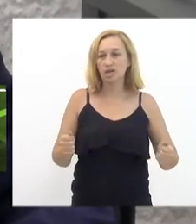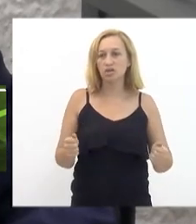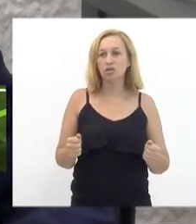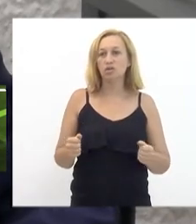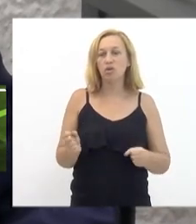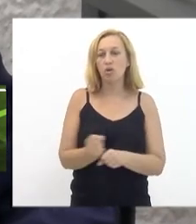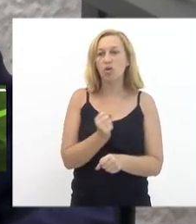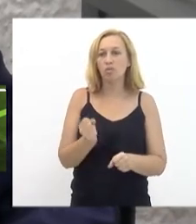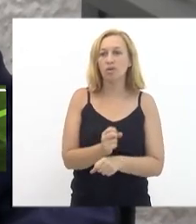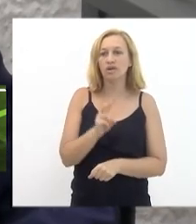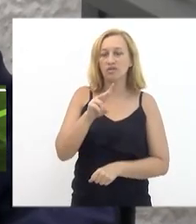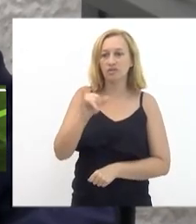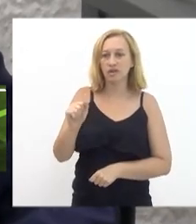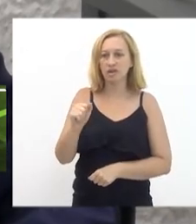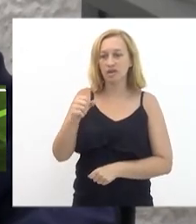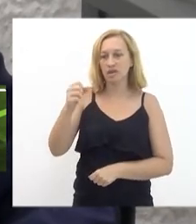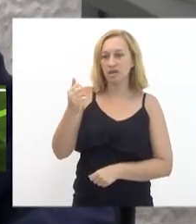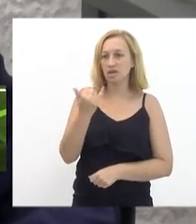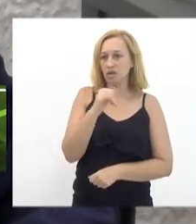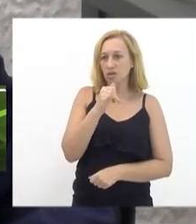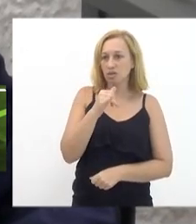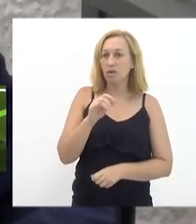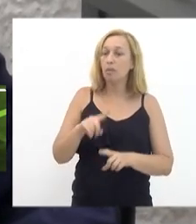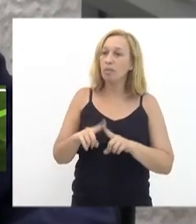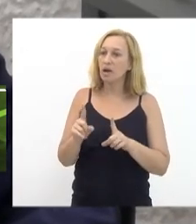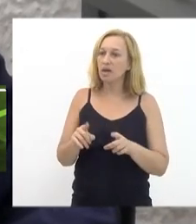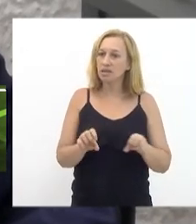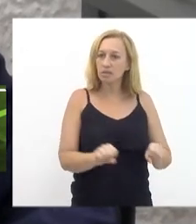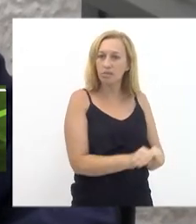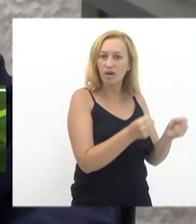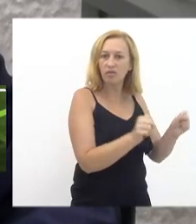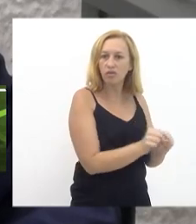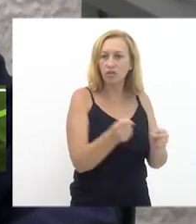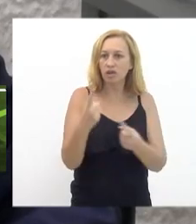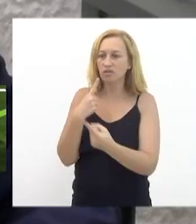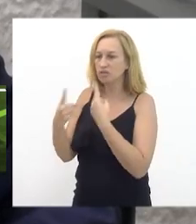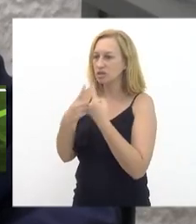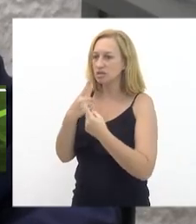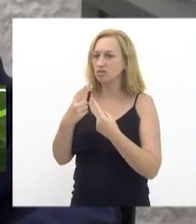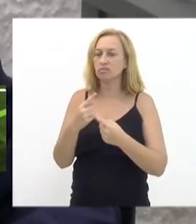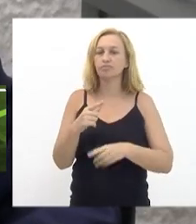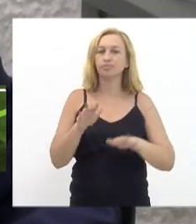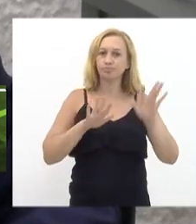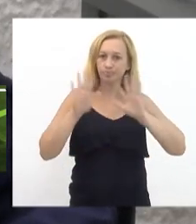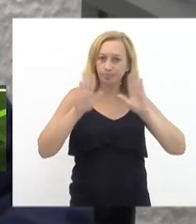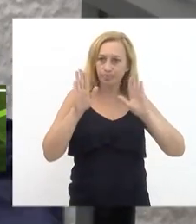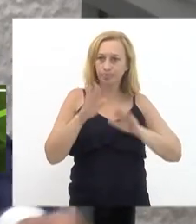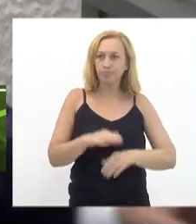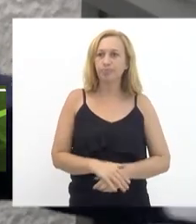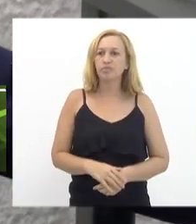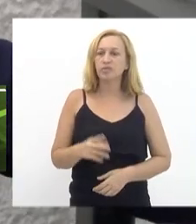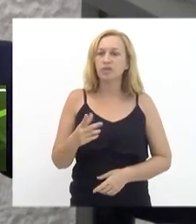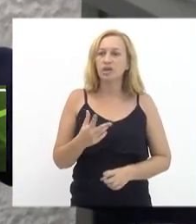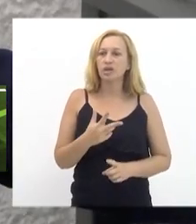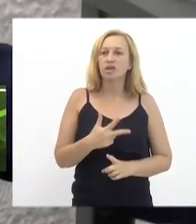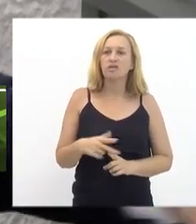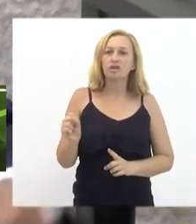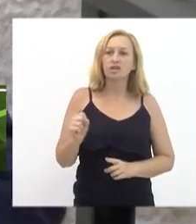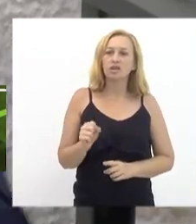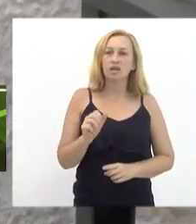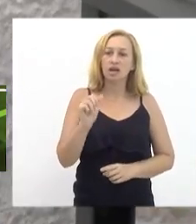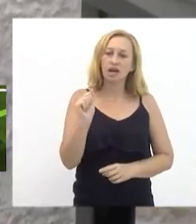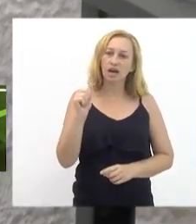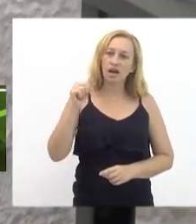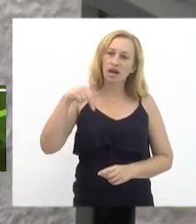é só ser uma maxi o trecho Pavuna Avenida Brasil ele foi licitado e quem venceu na época foi